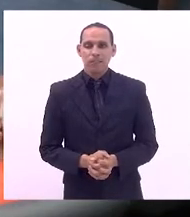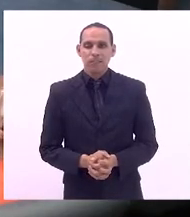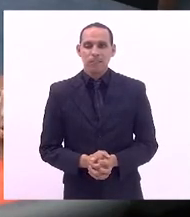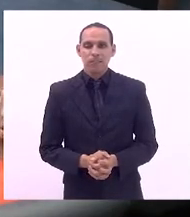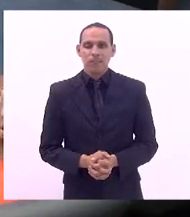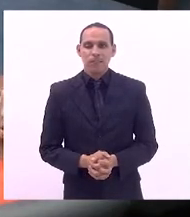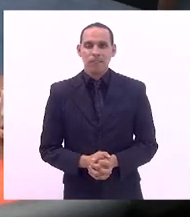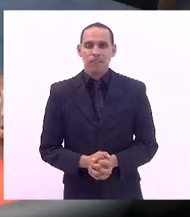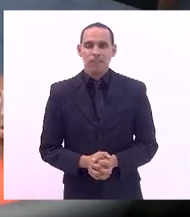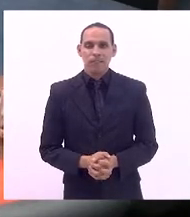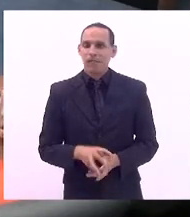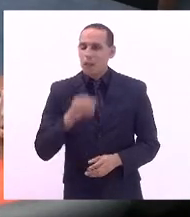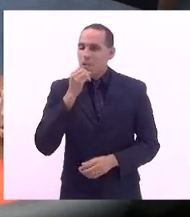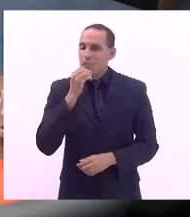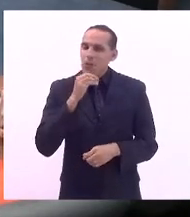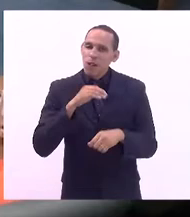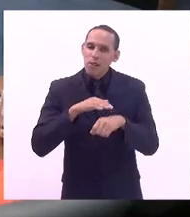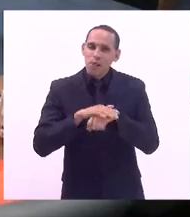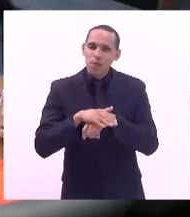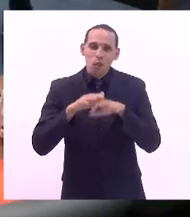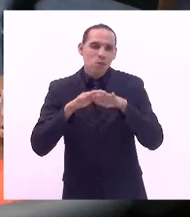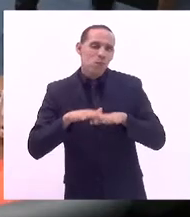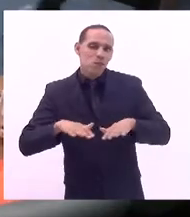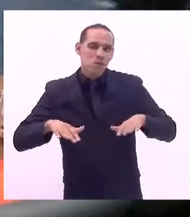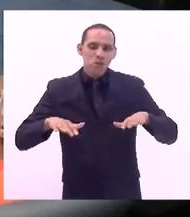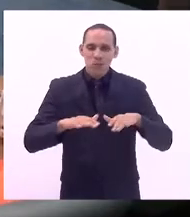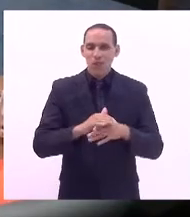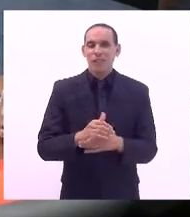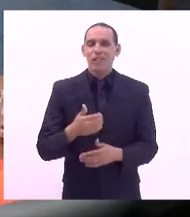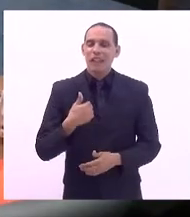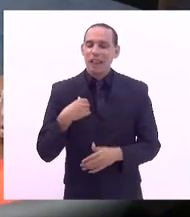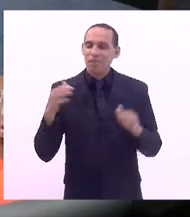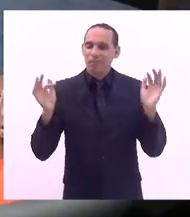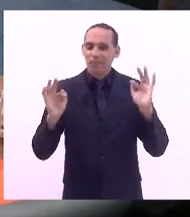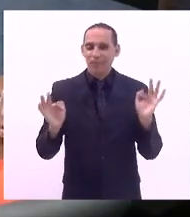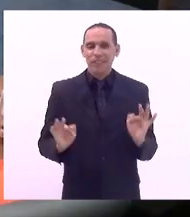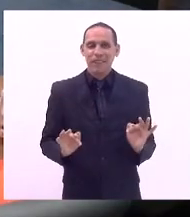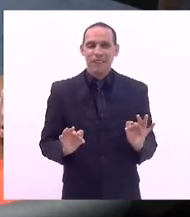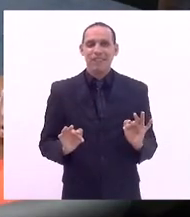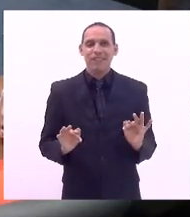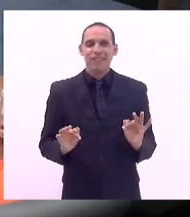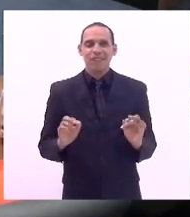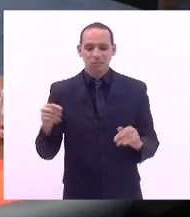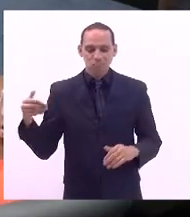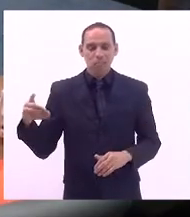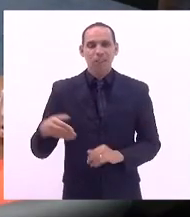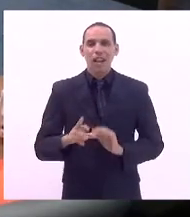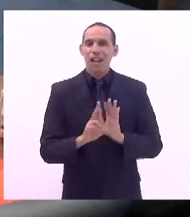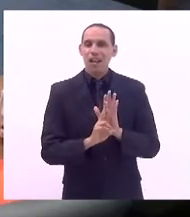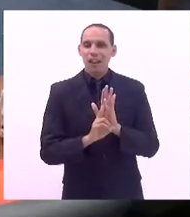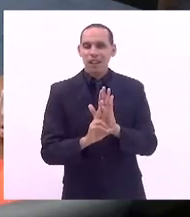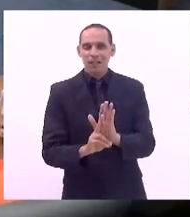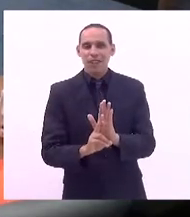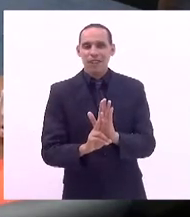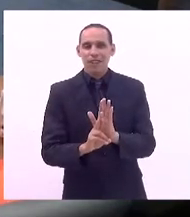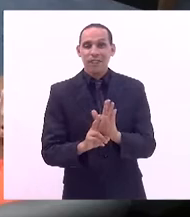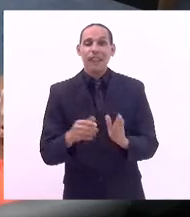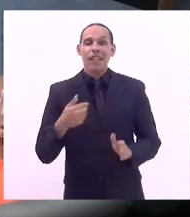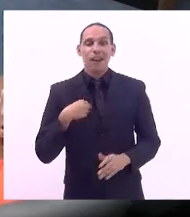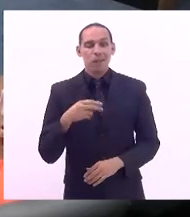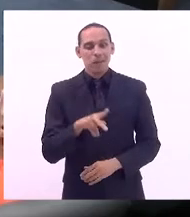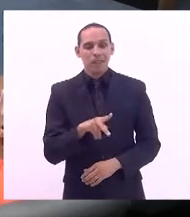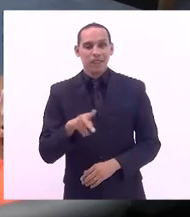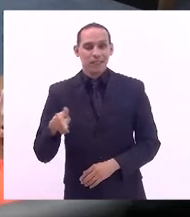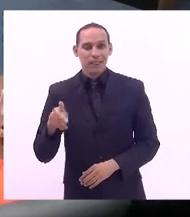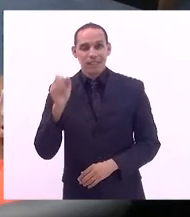tendo Boa noite a todos e a todas me sinto muito feliz de estar aqui representando Estou como